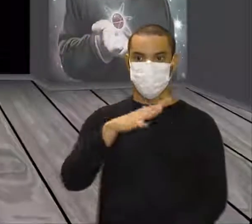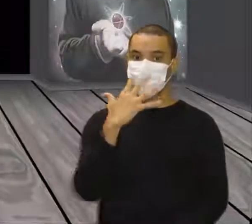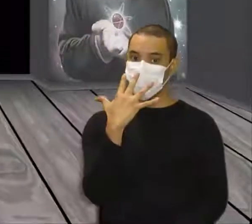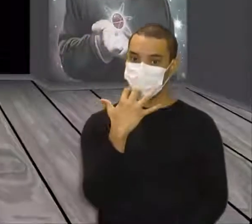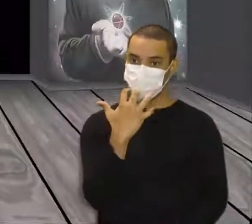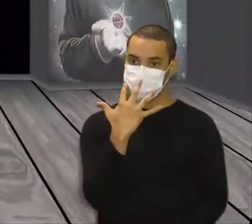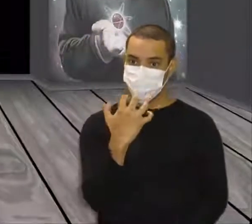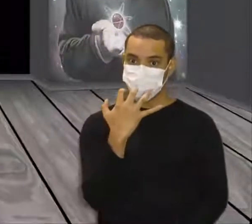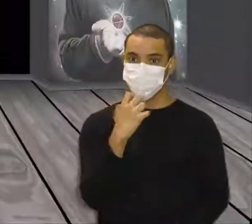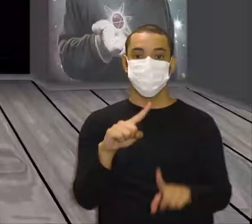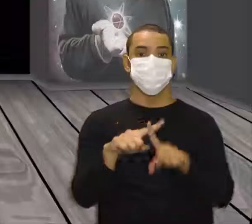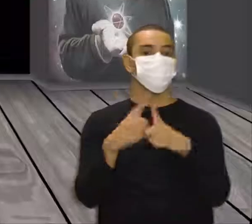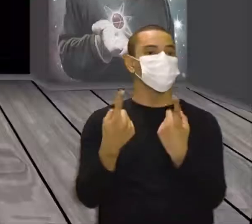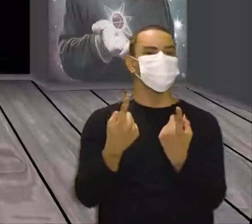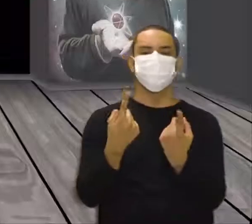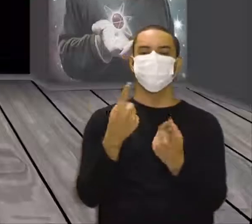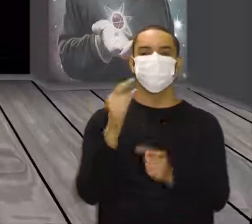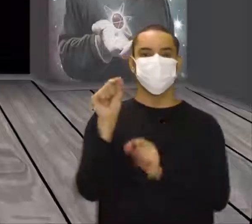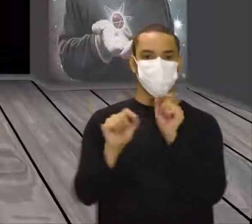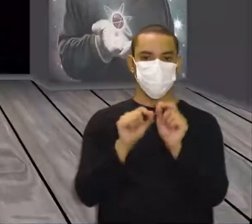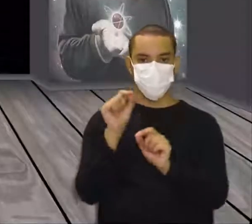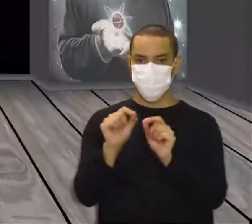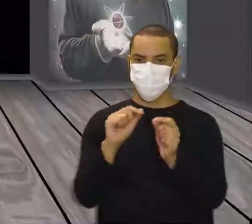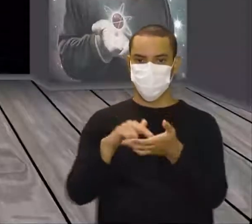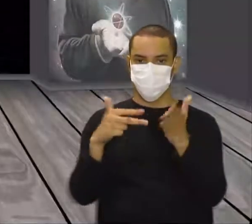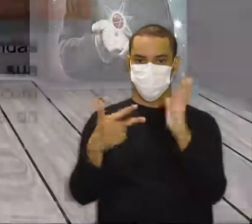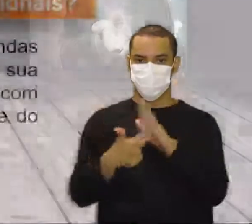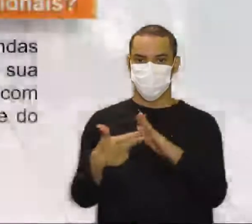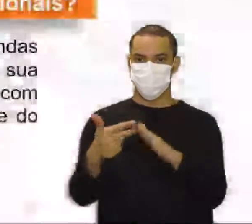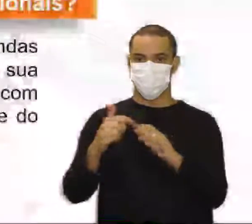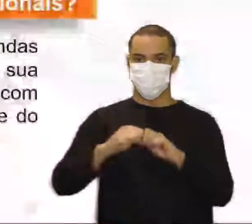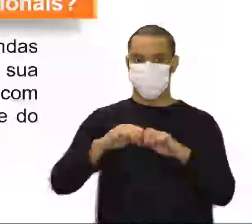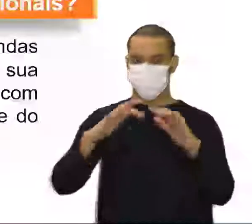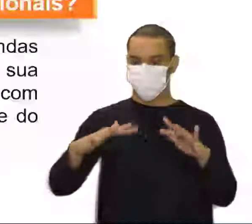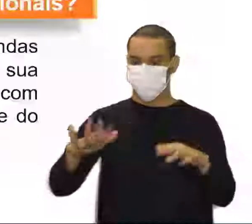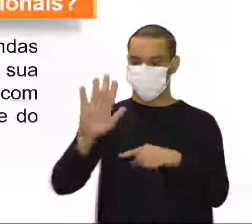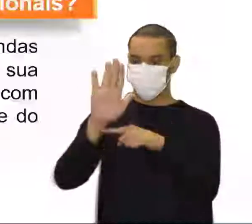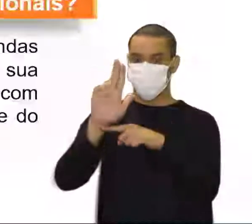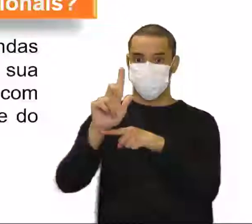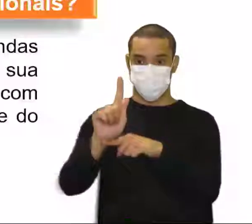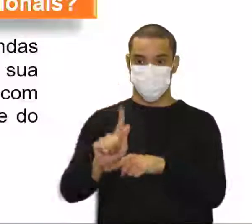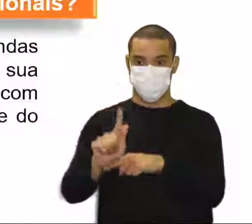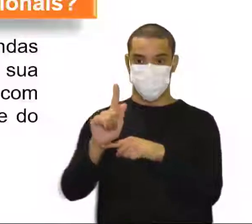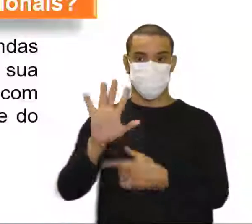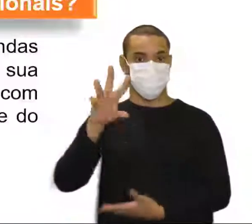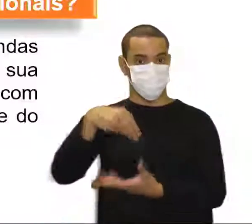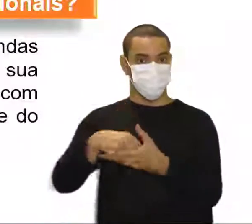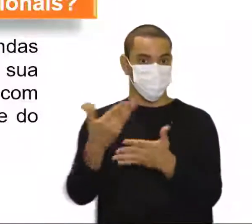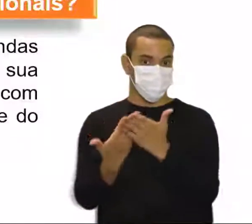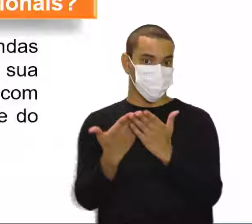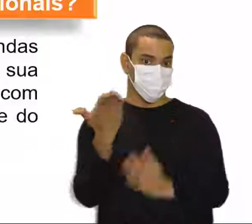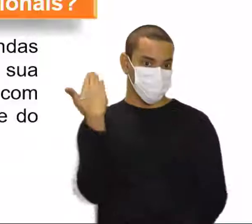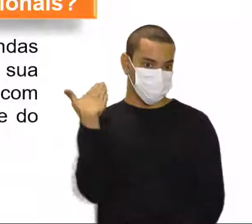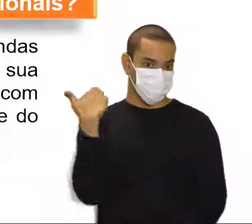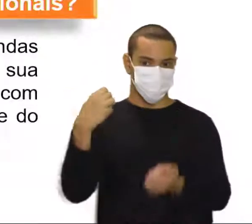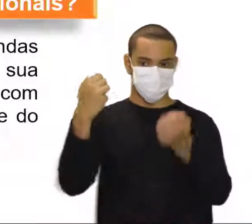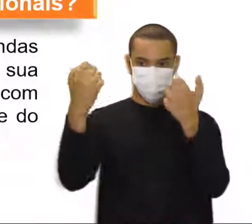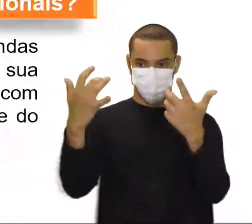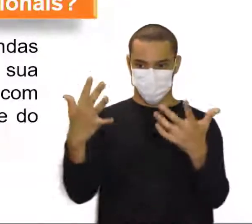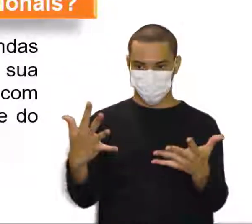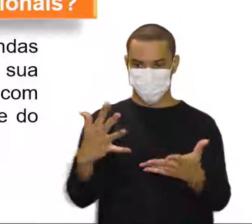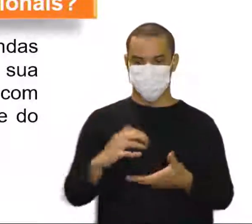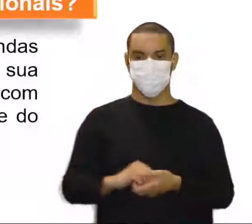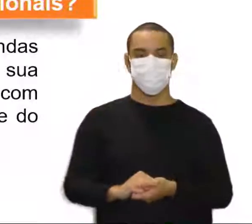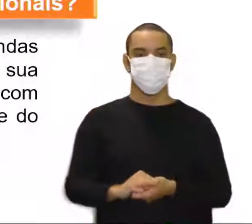certo? Mas afinal, pessoal, vamos ver o que são ondas gravitacionais que nós trabalhamos aí a aula passada. Nós vimos que de